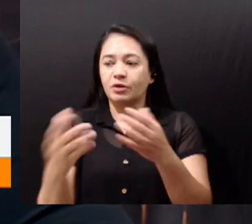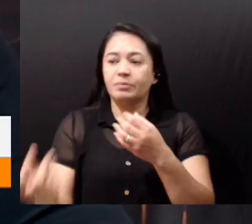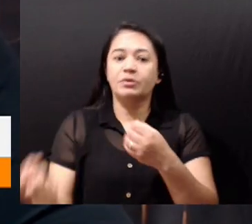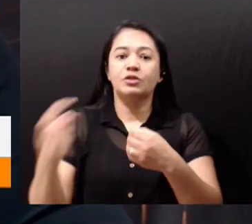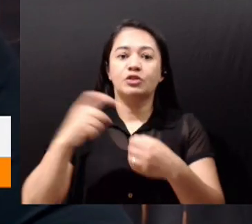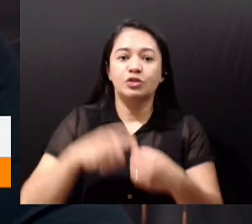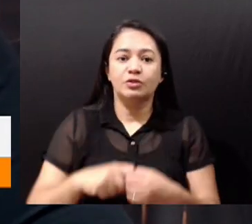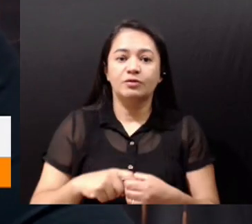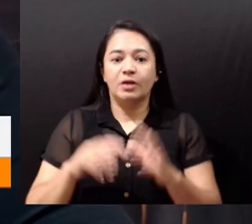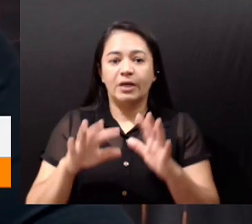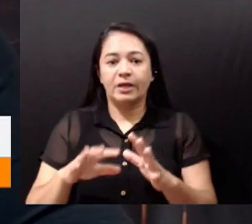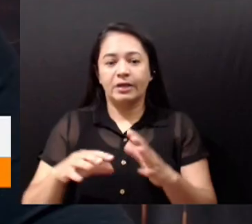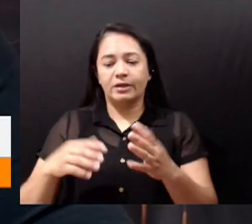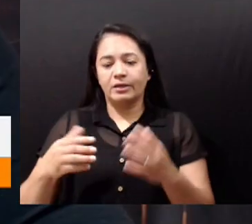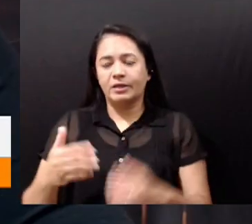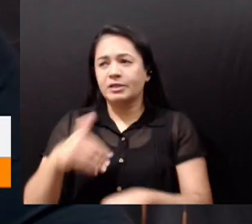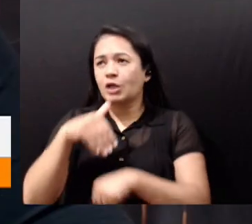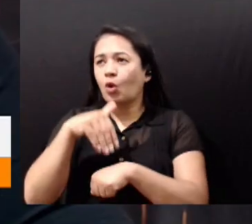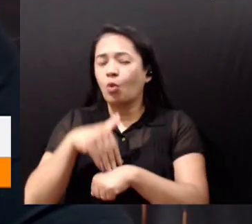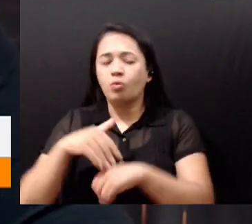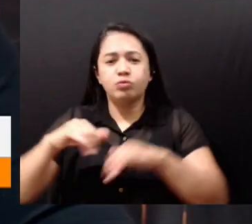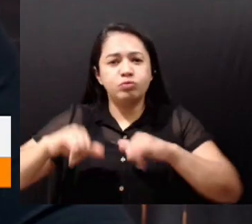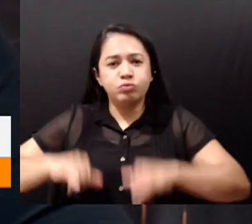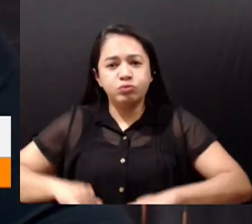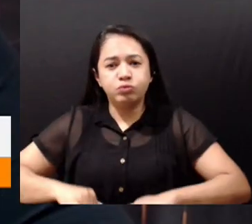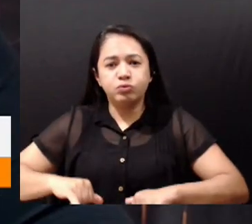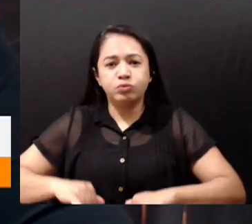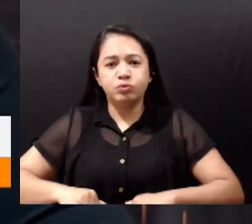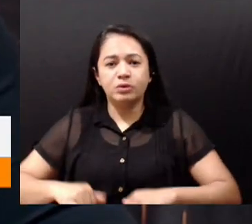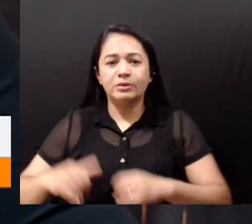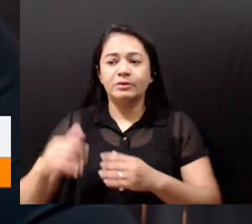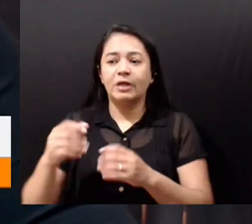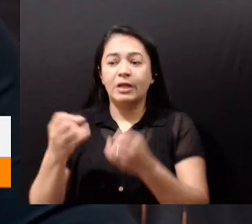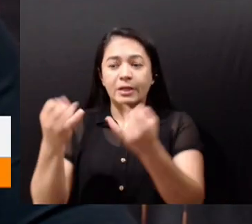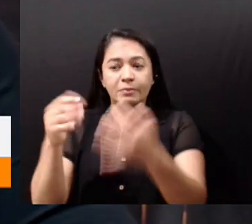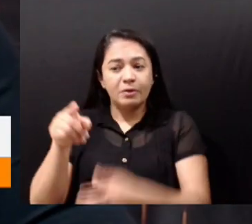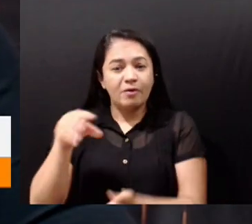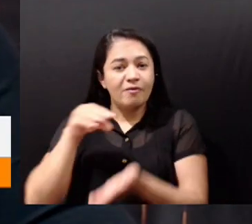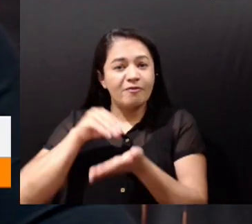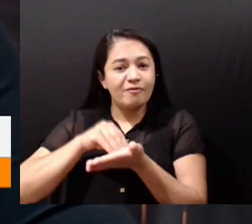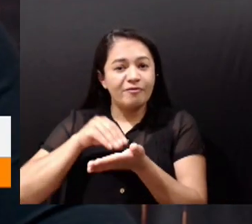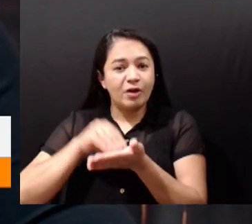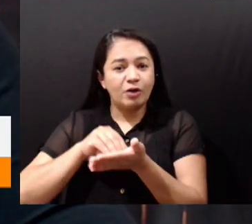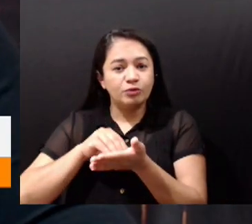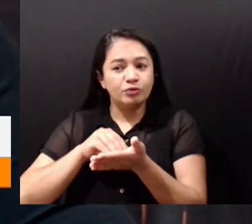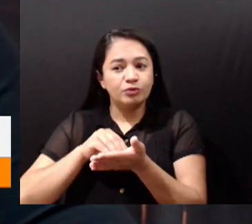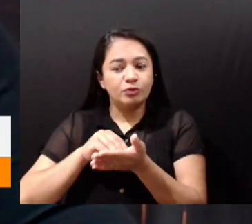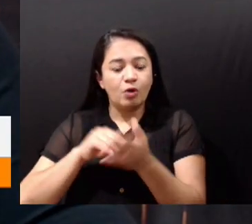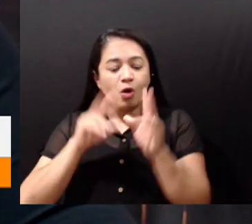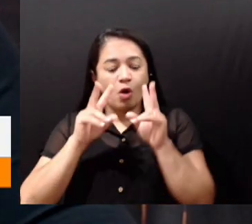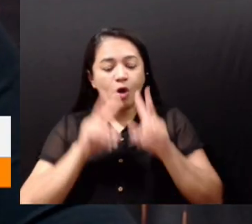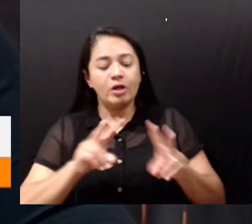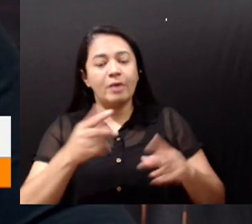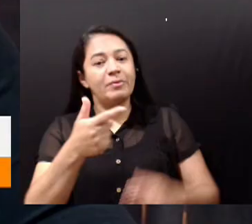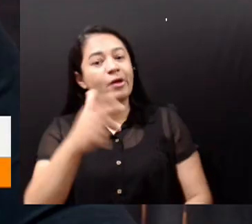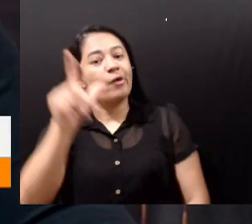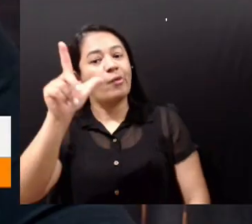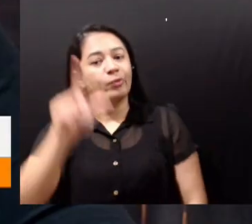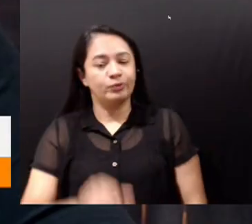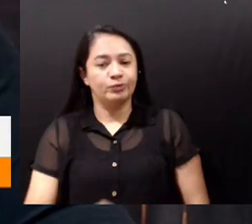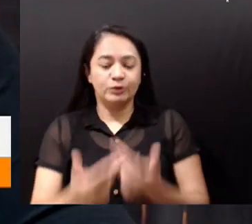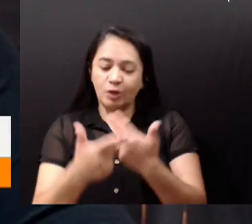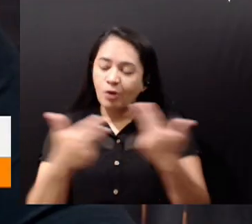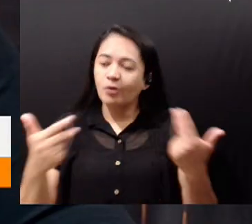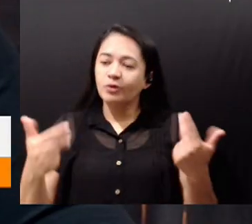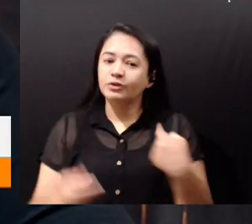essa culpa, ela tá te falando que faltou olhar para algo, né? Então, a gente começa a lidar com isso